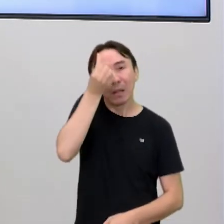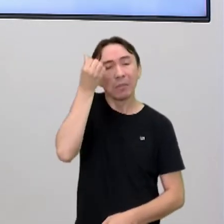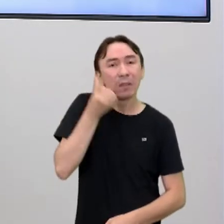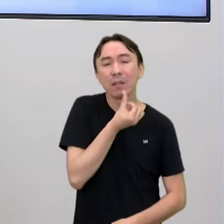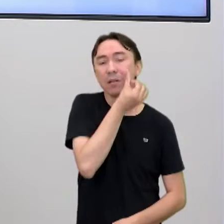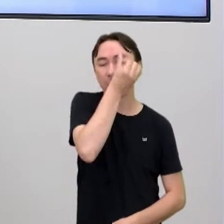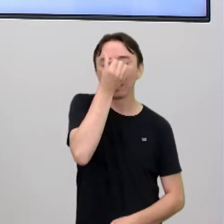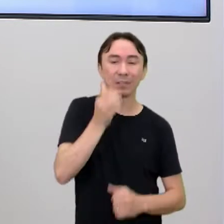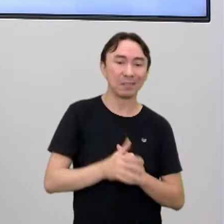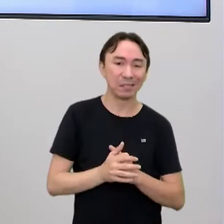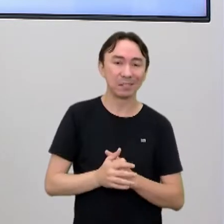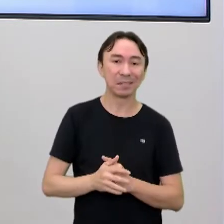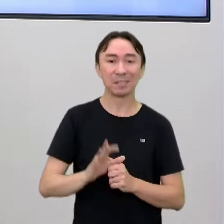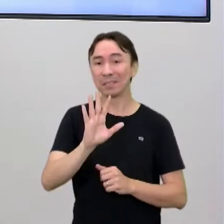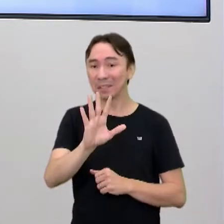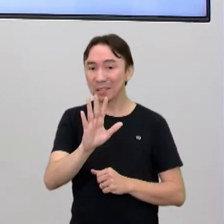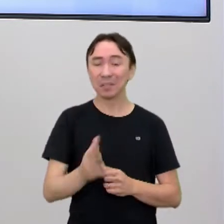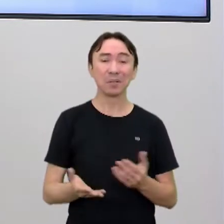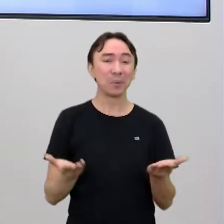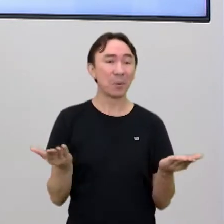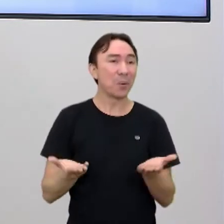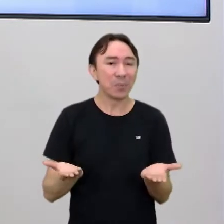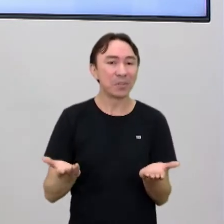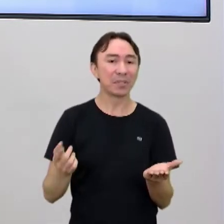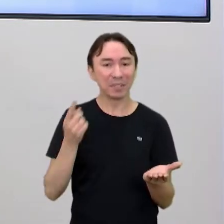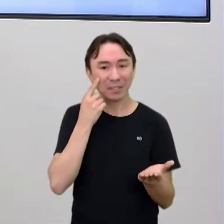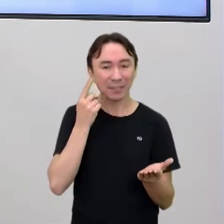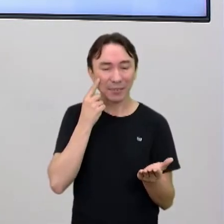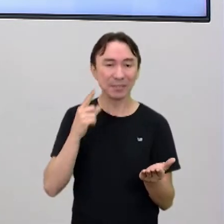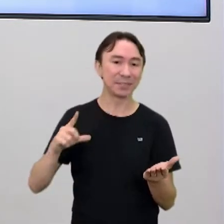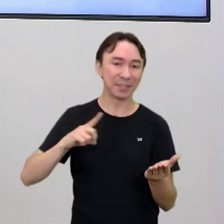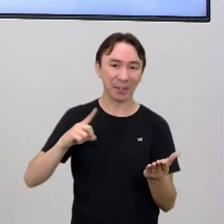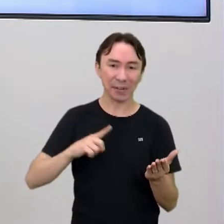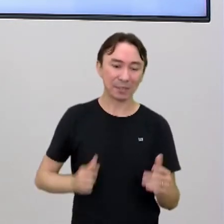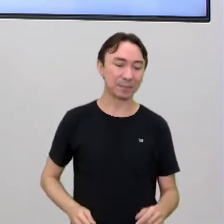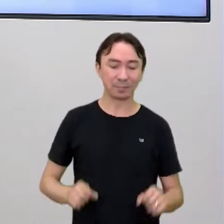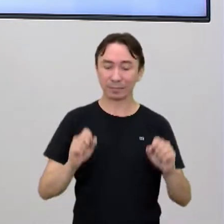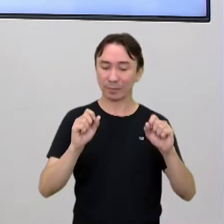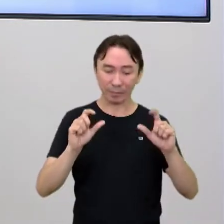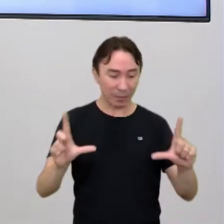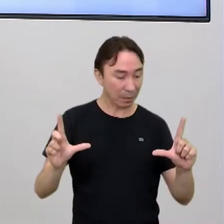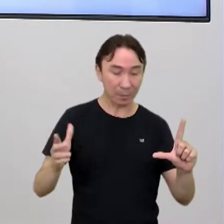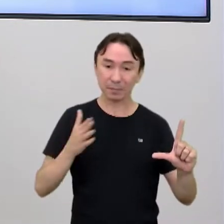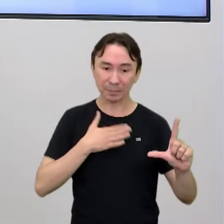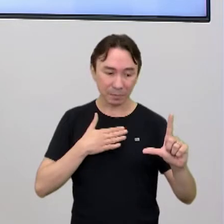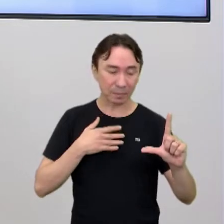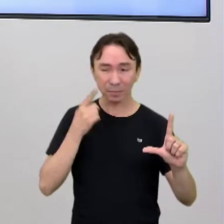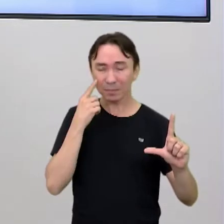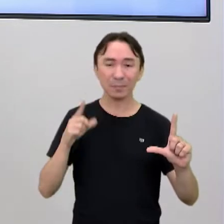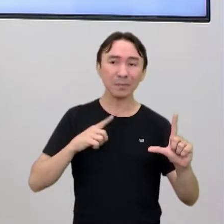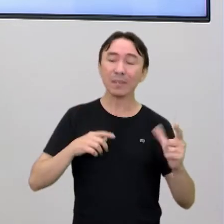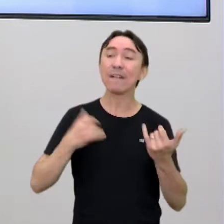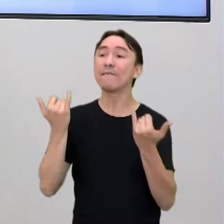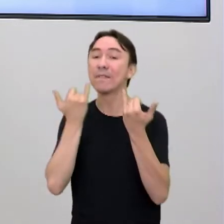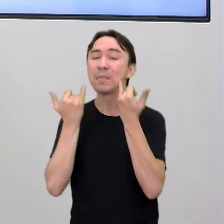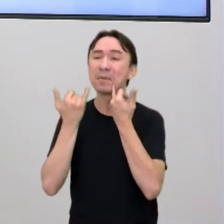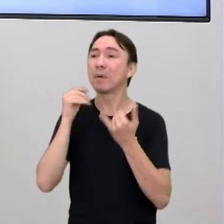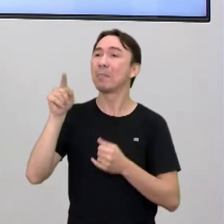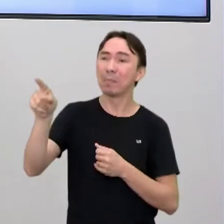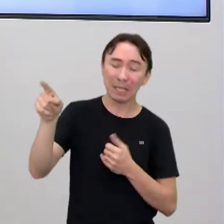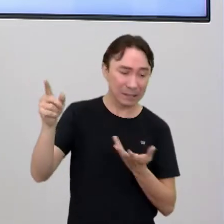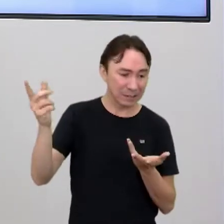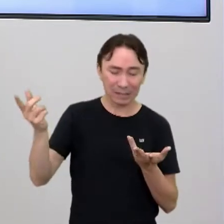meio minuto para na minha tela cair, debruçar, aparecer uma informação, eu já